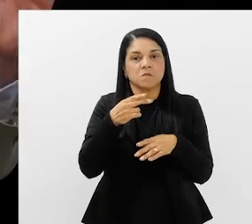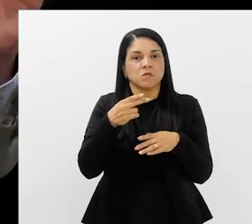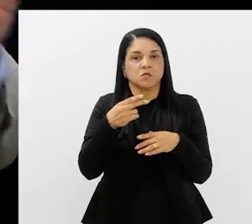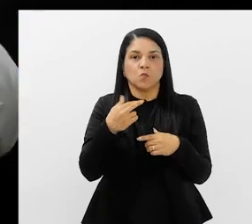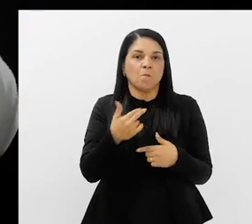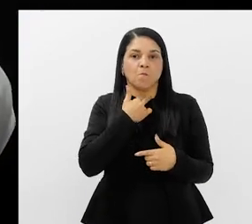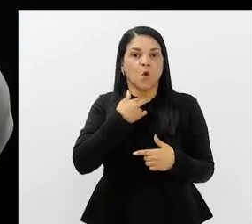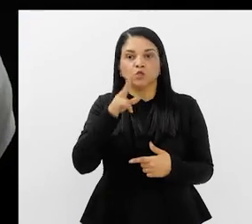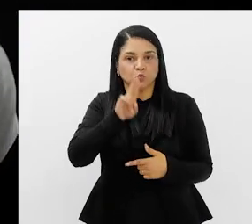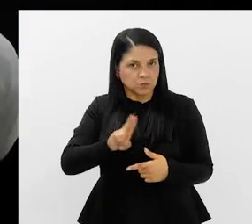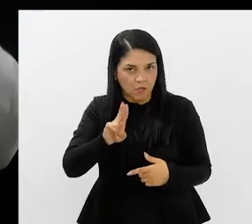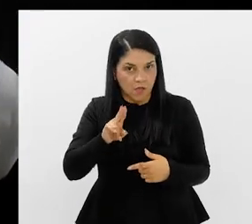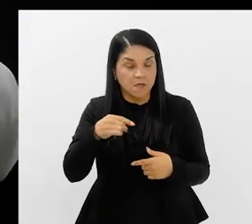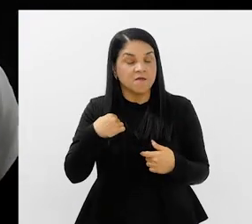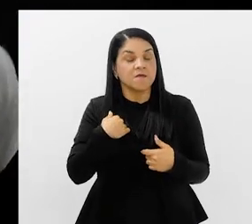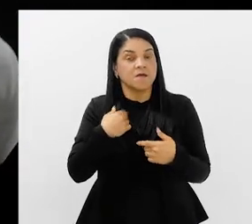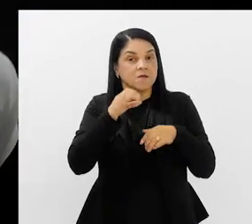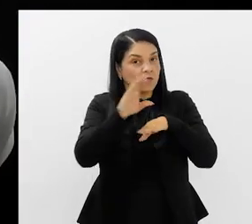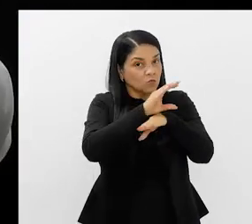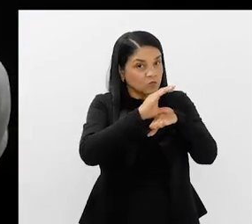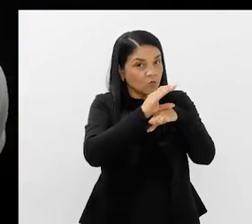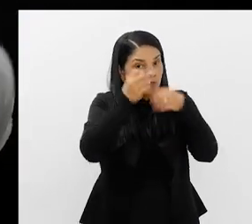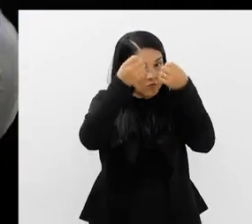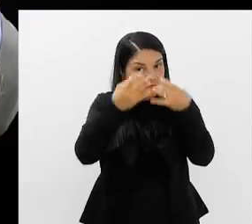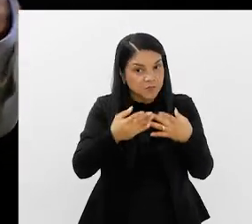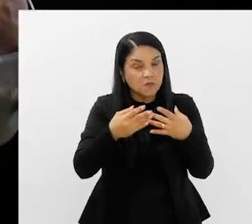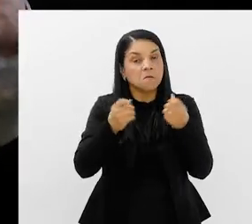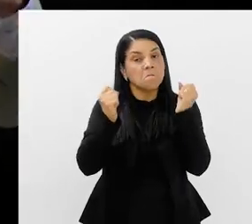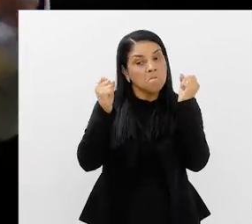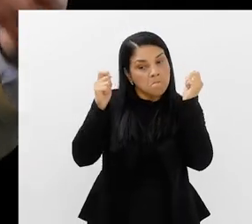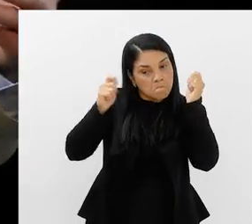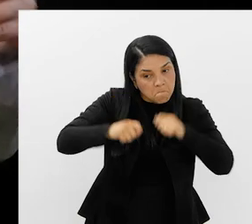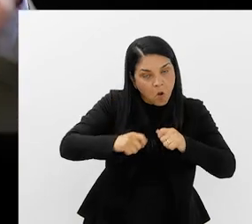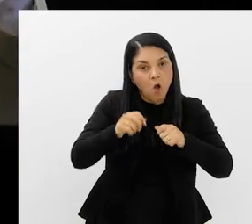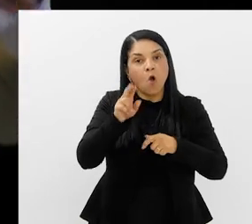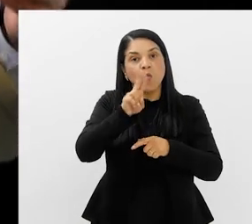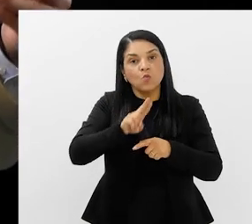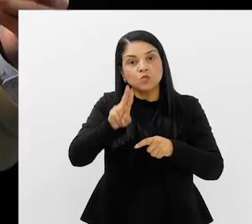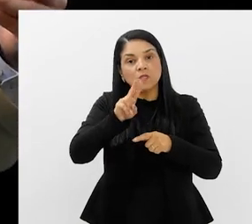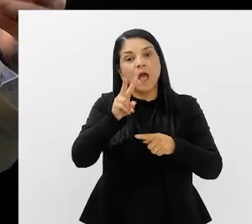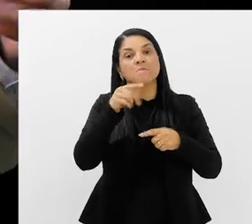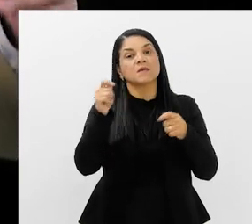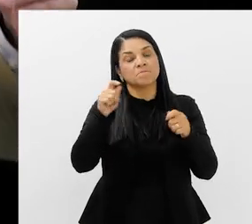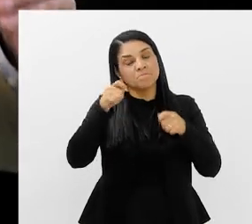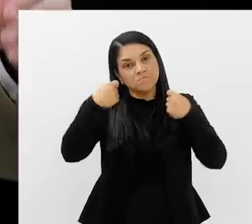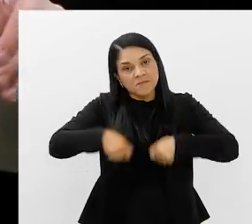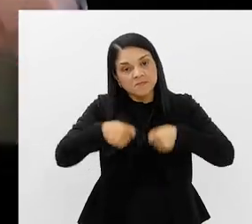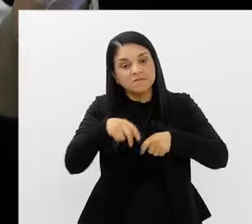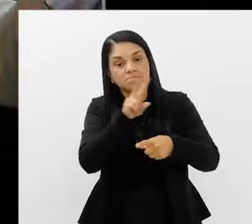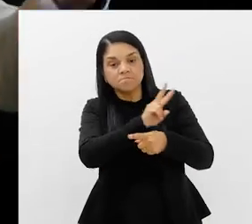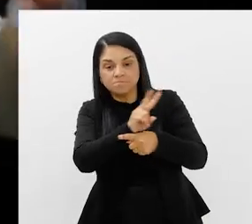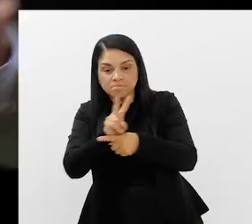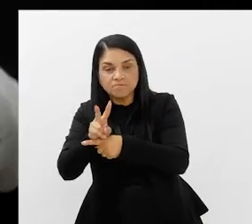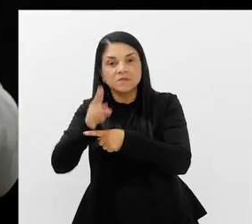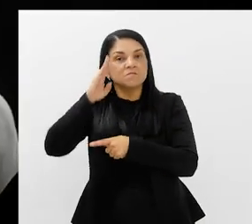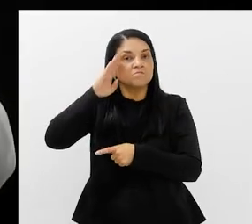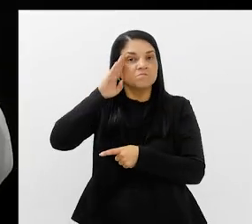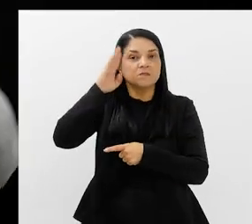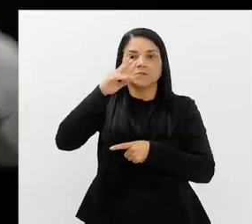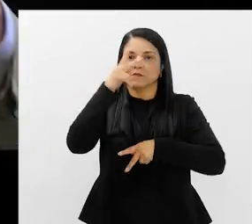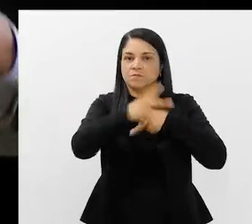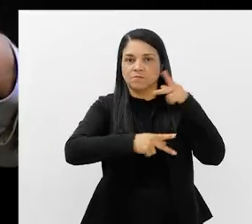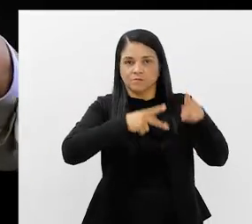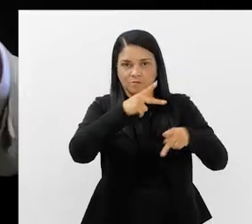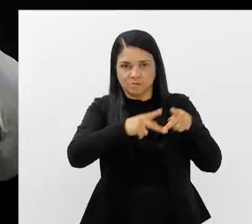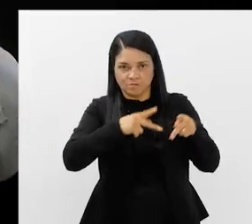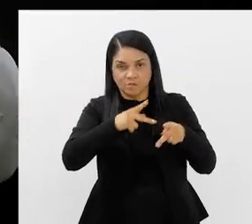usar o meio ambiente, ela só diz que tem que usar com parcimônia, porque é um bem que pertence a todos e que você não pode esgotar. Ele será essencial para as presentes,